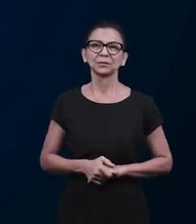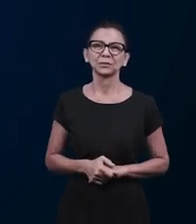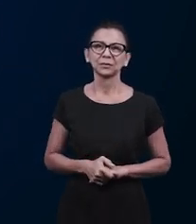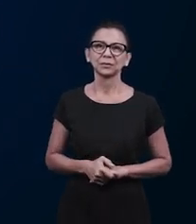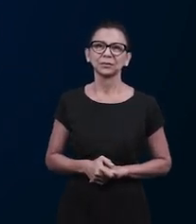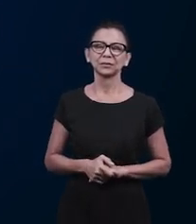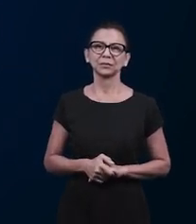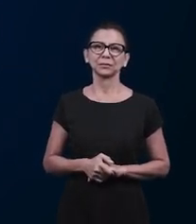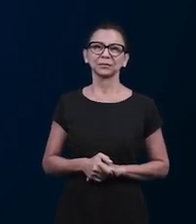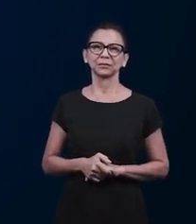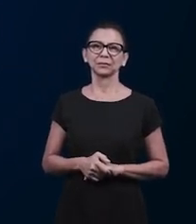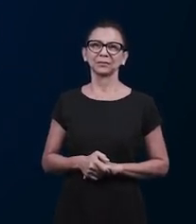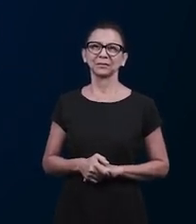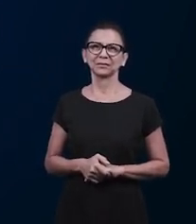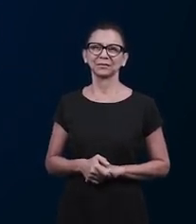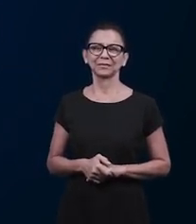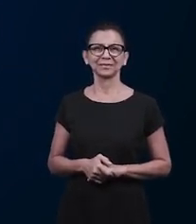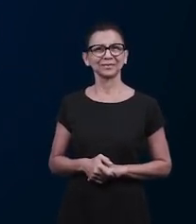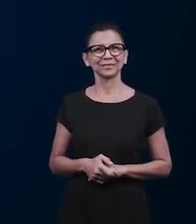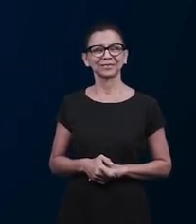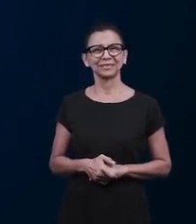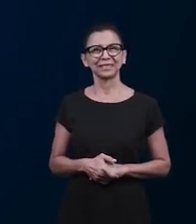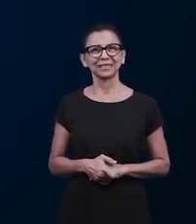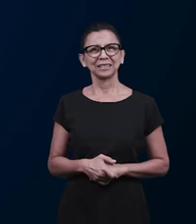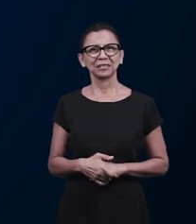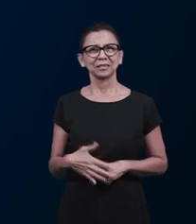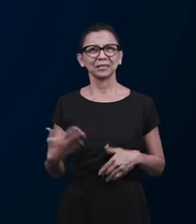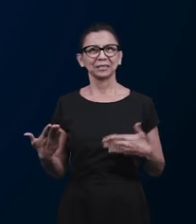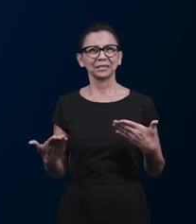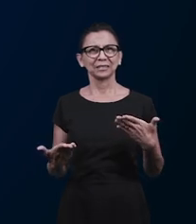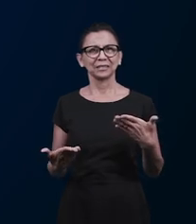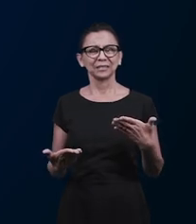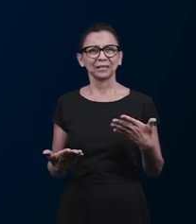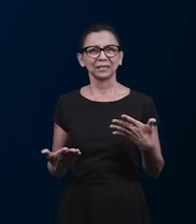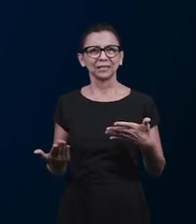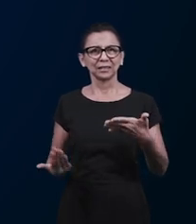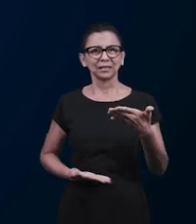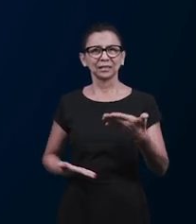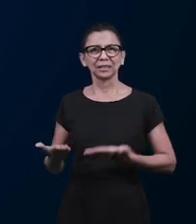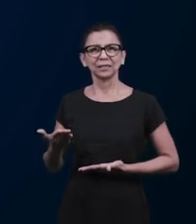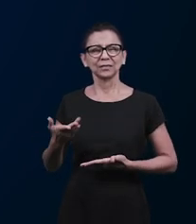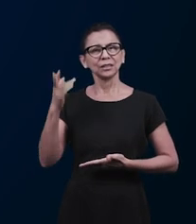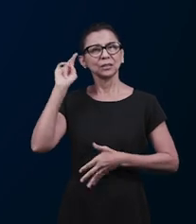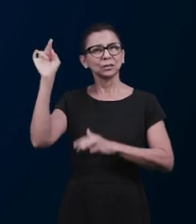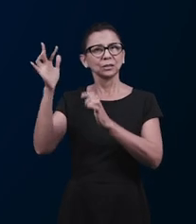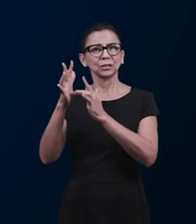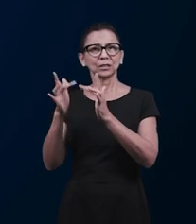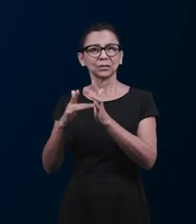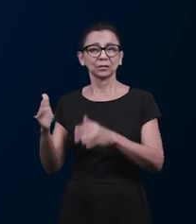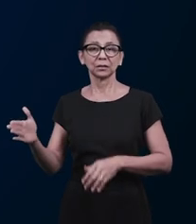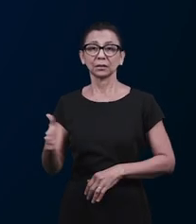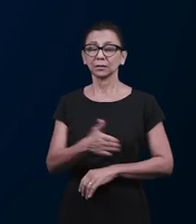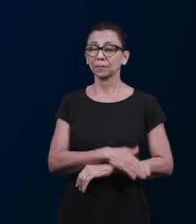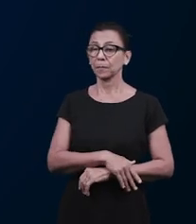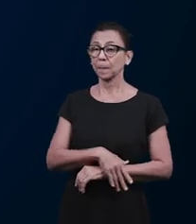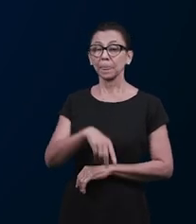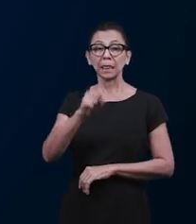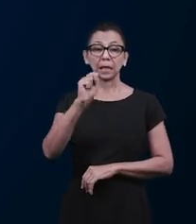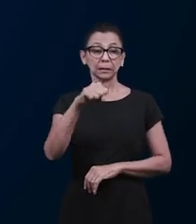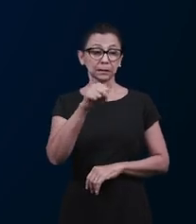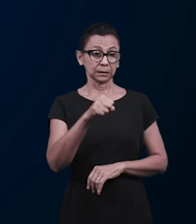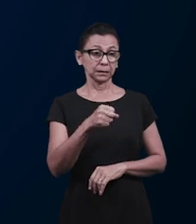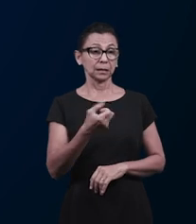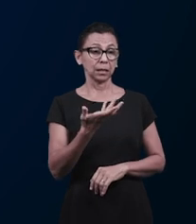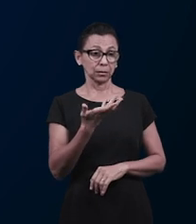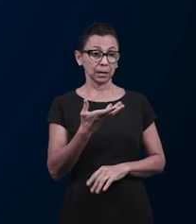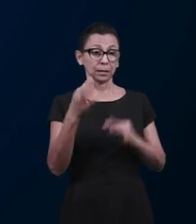Espírito Santo, ou seja, na revelação, a paz do Senhor Jesus. Sim, porque eu quero ser uma